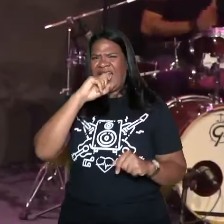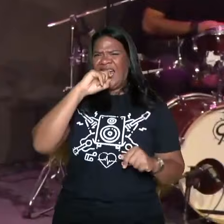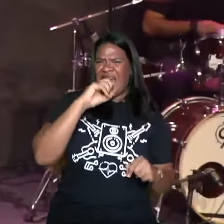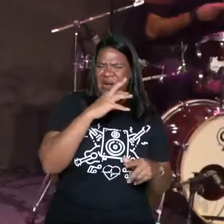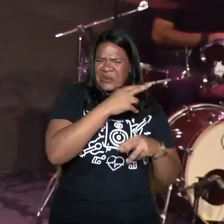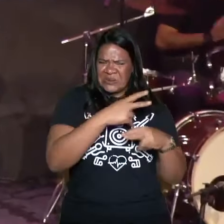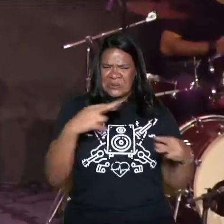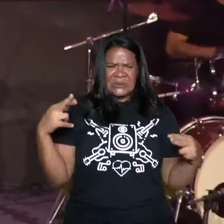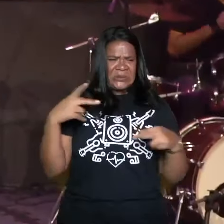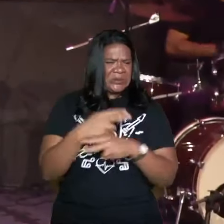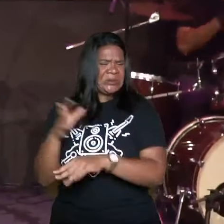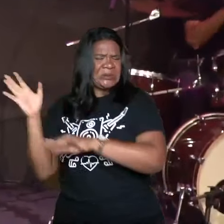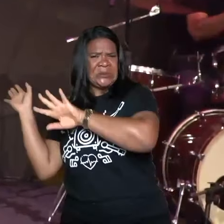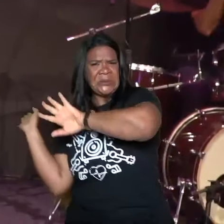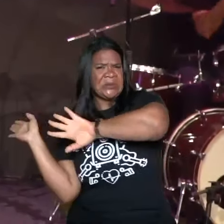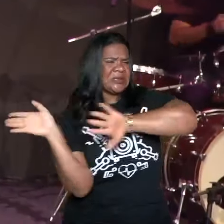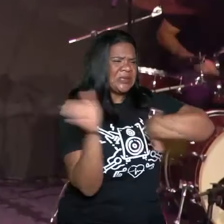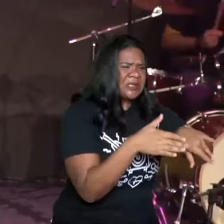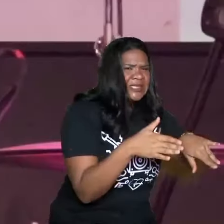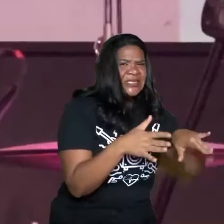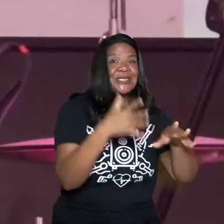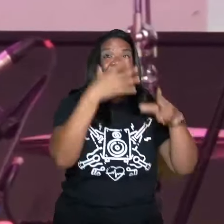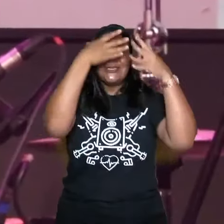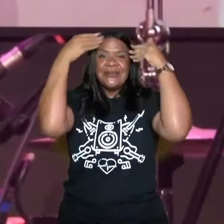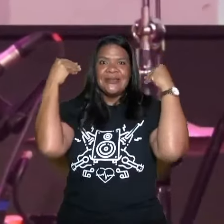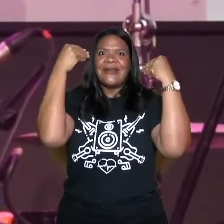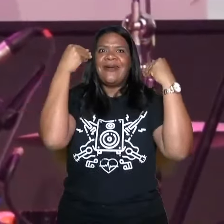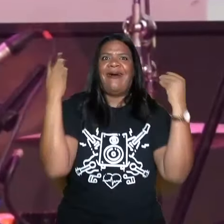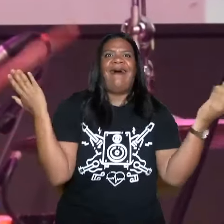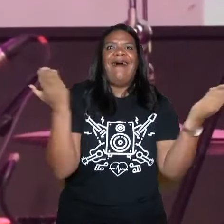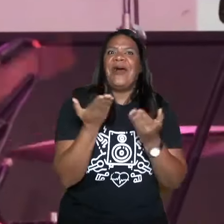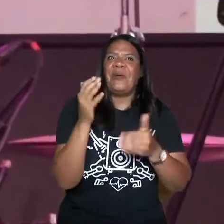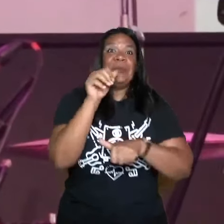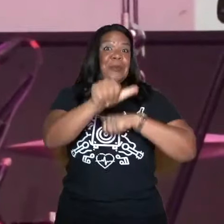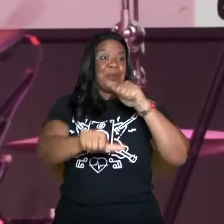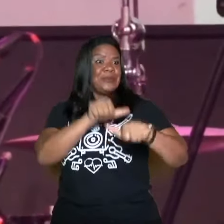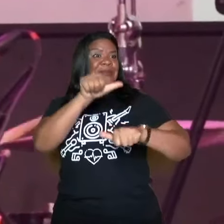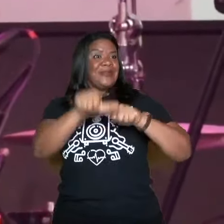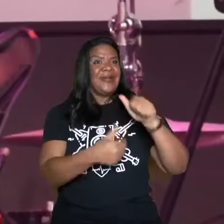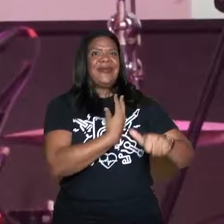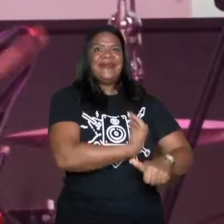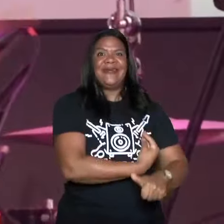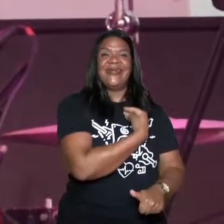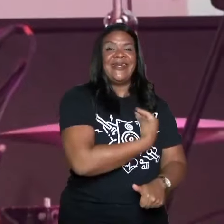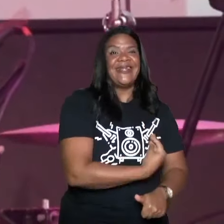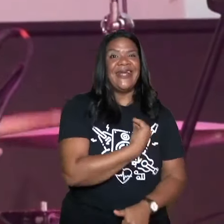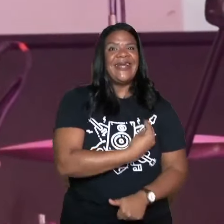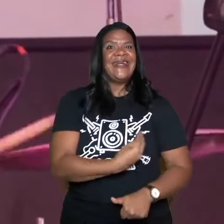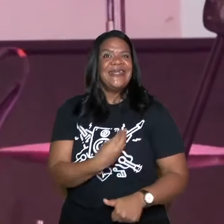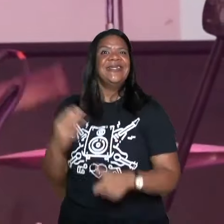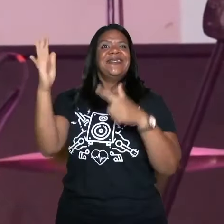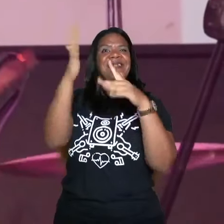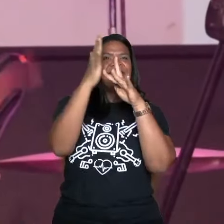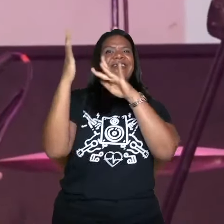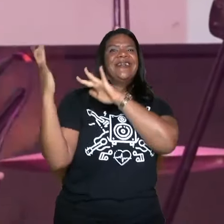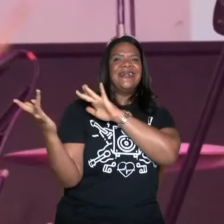dizia o pregador. Esta é só vaidade, vaidade, vaidade, vaidade, vaidade, vaidade, vaidade, vaidade, vaidade. Só